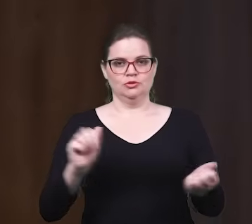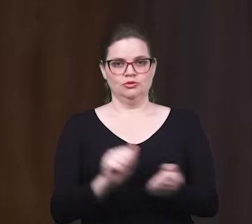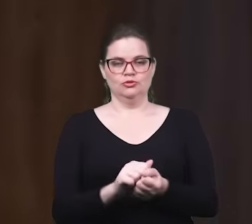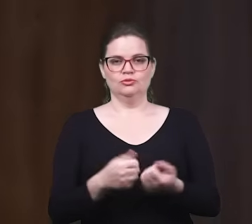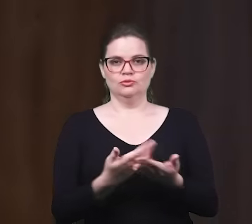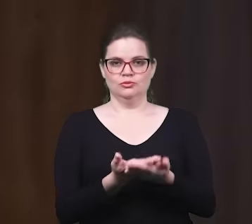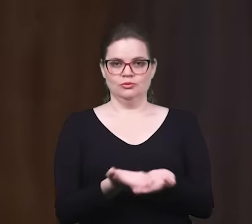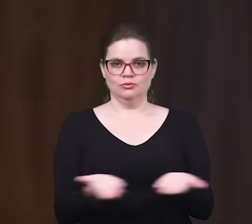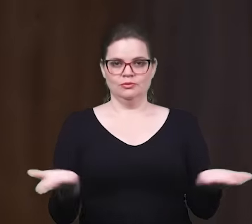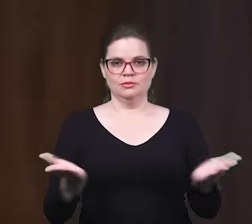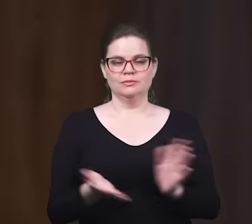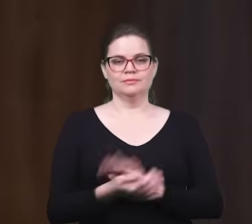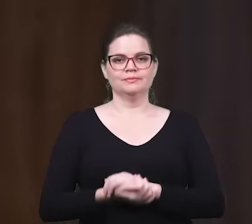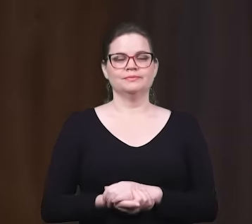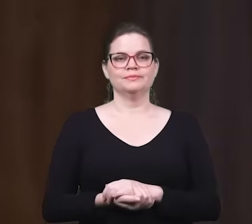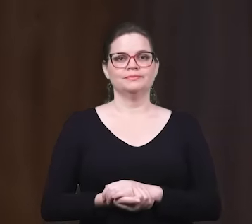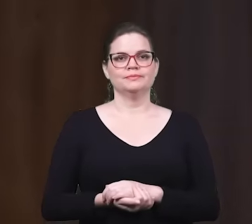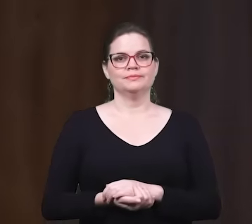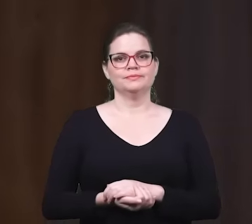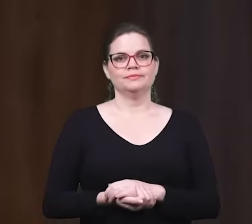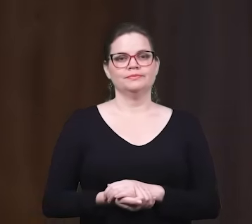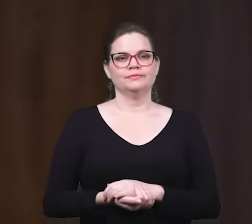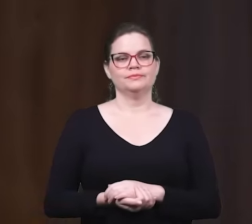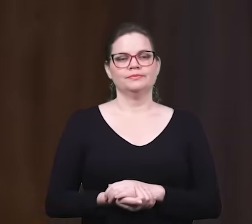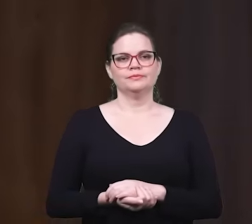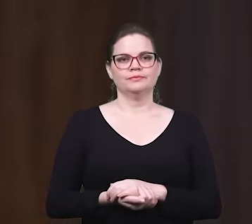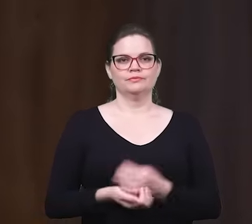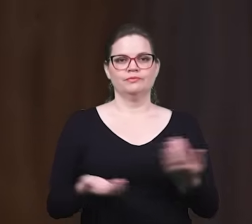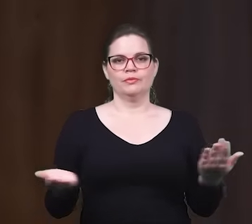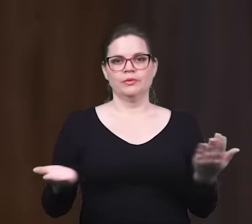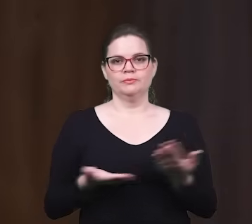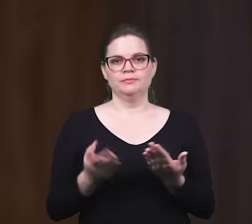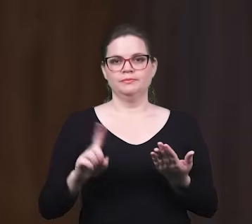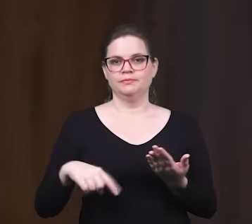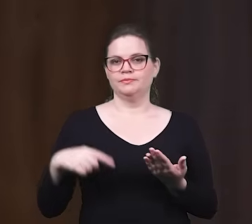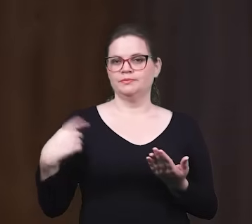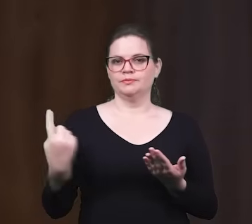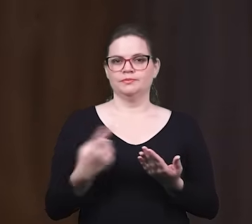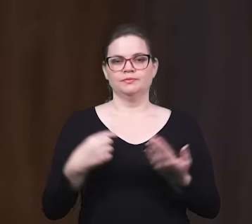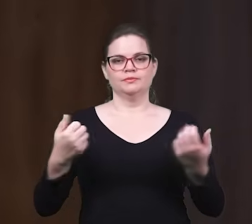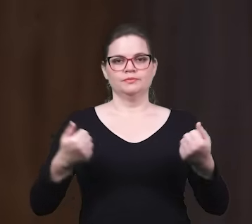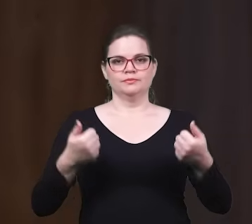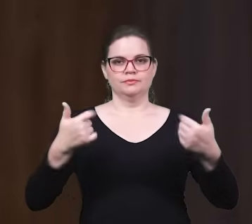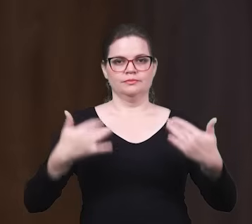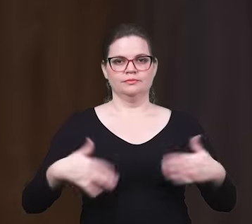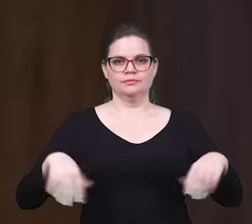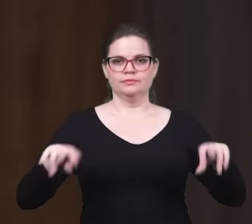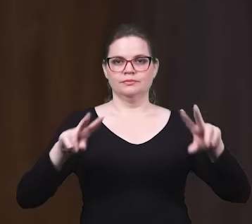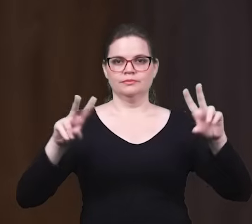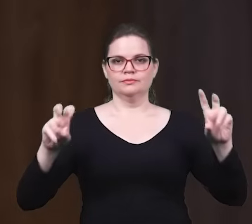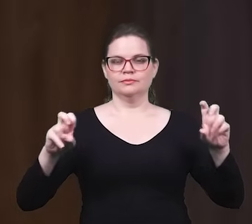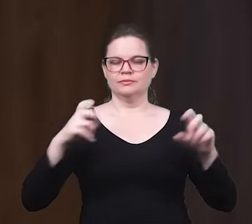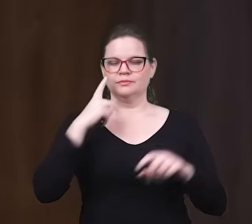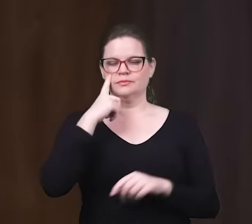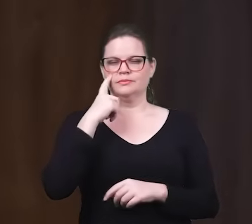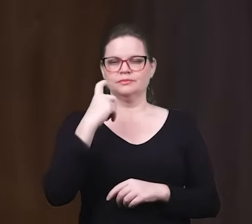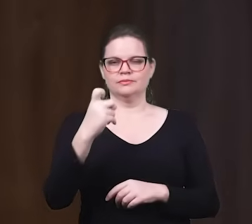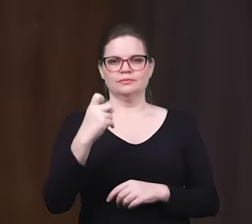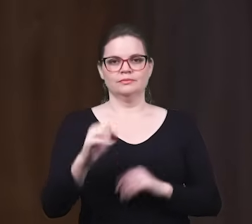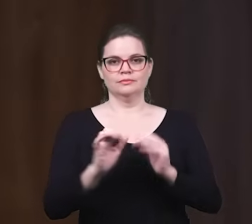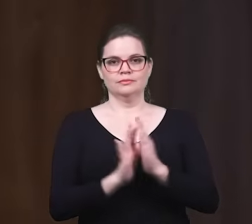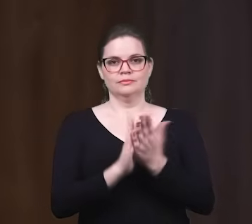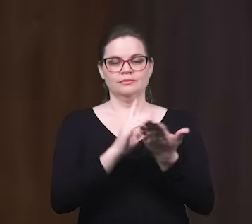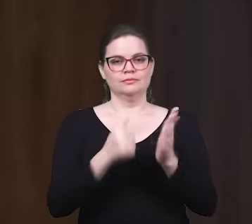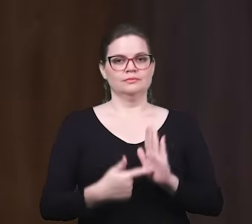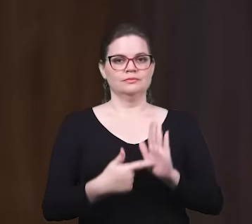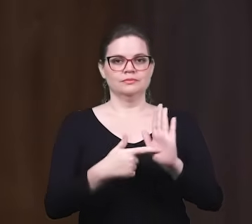nossa audiência. Nós vamos falar nesta manhã de um tema muito interessante da Palavra de Deus, um